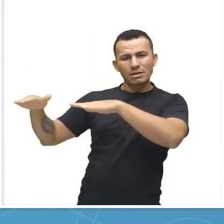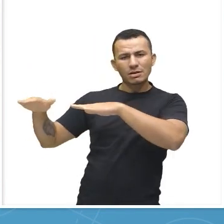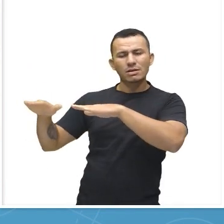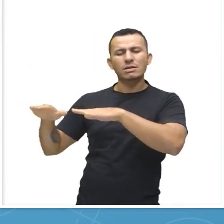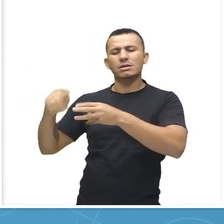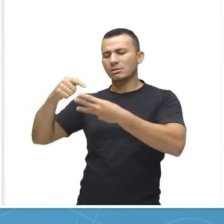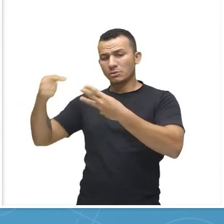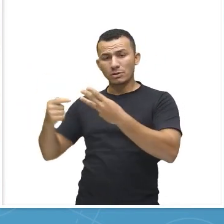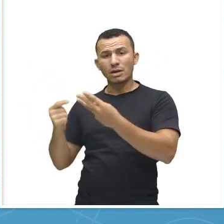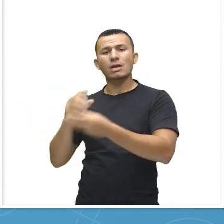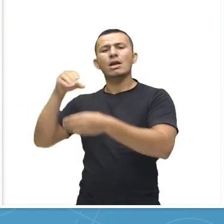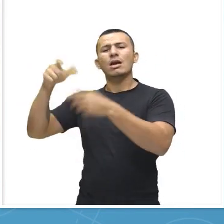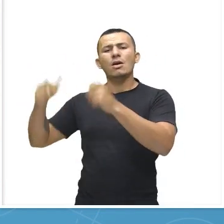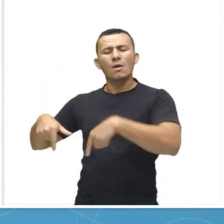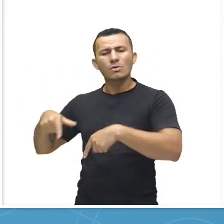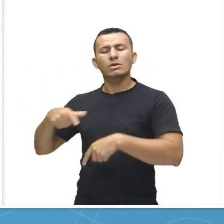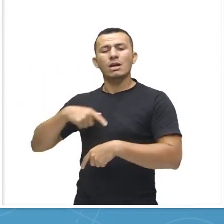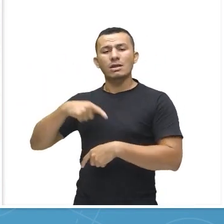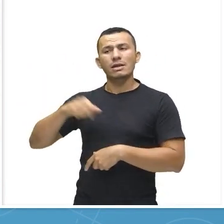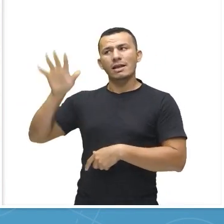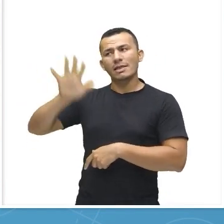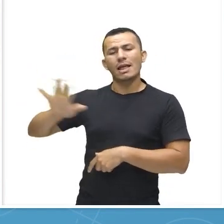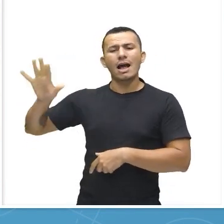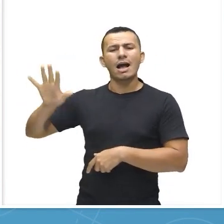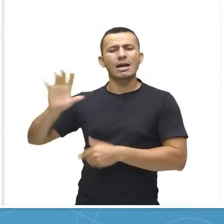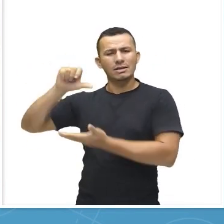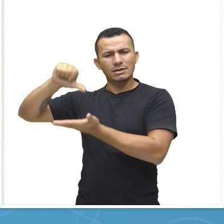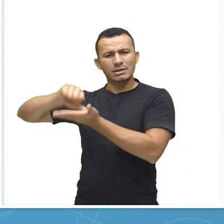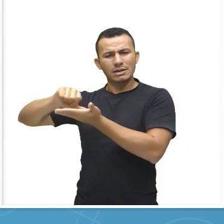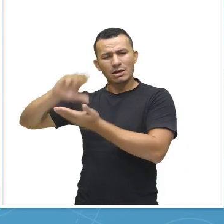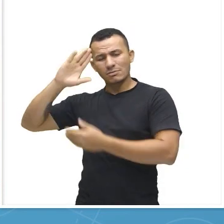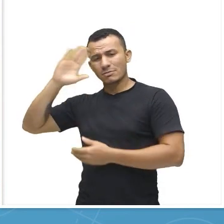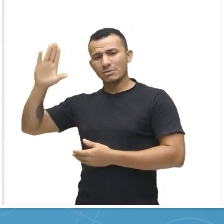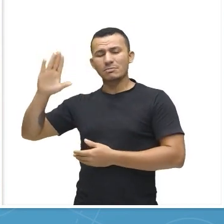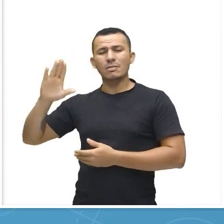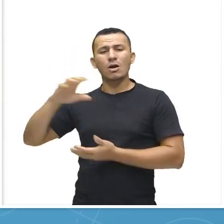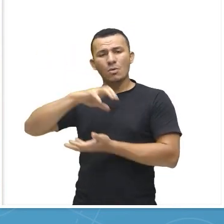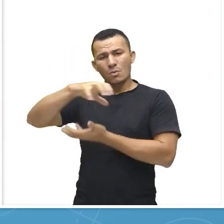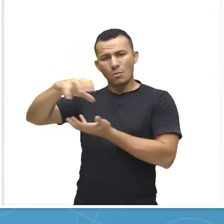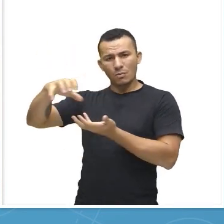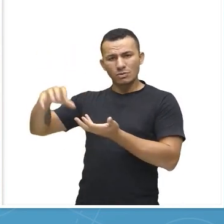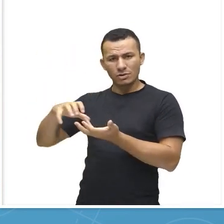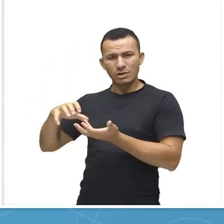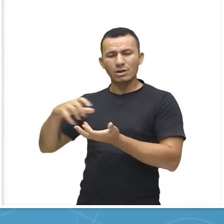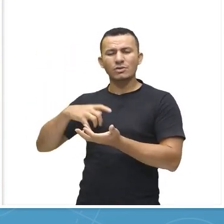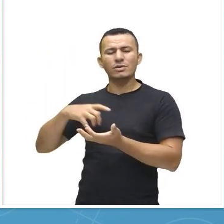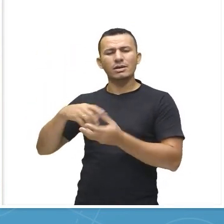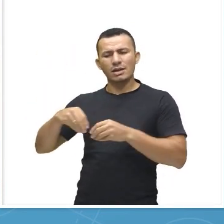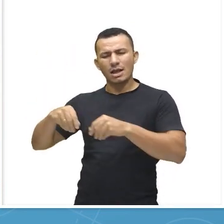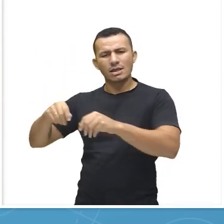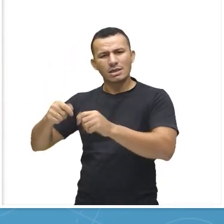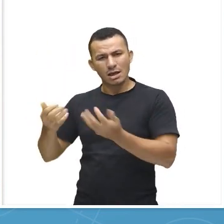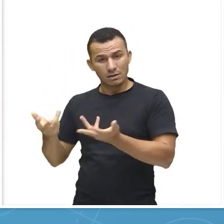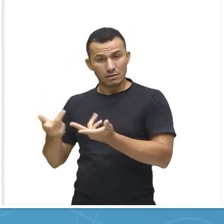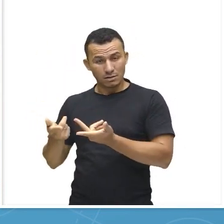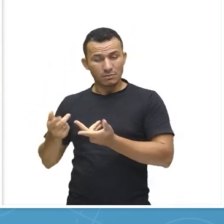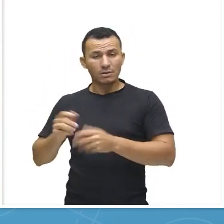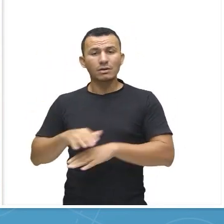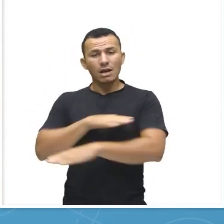situadas nas áreas da região central do continente, que possuem terras muito férteis. Podemos citar a